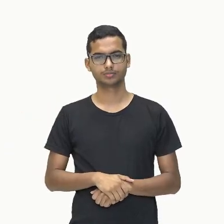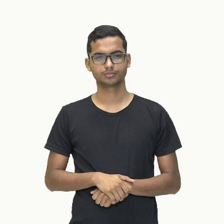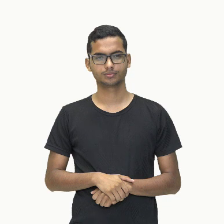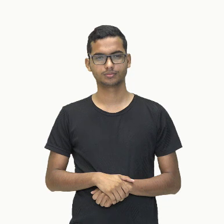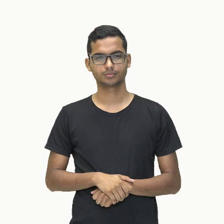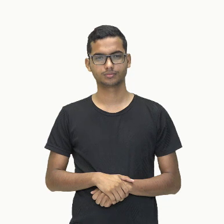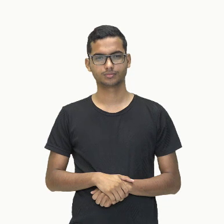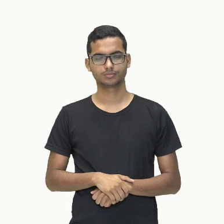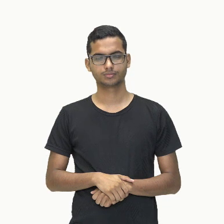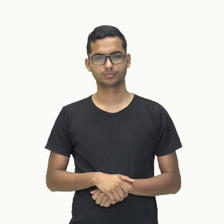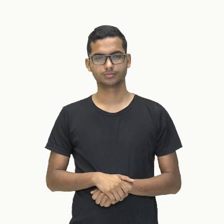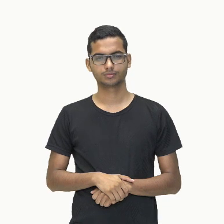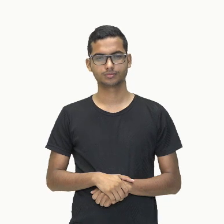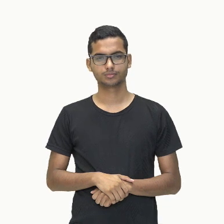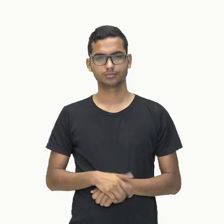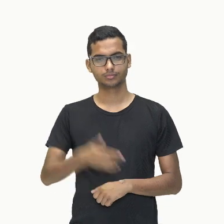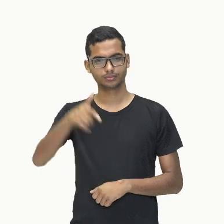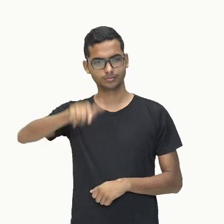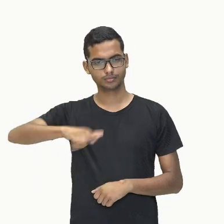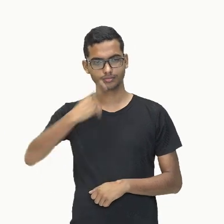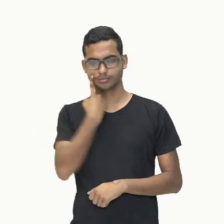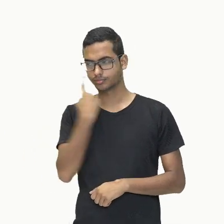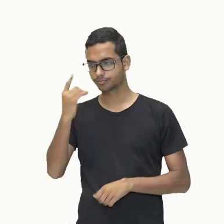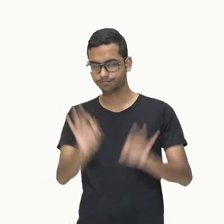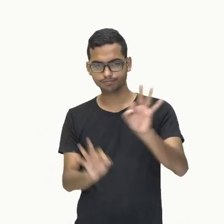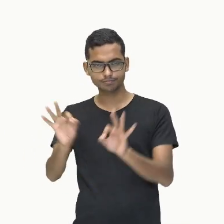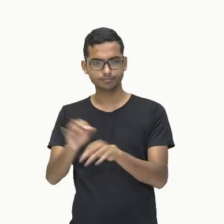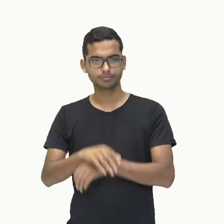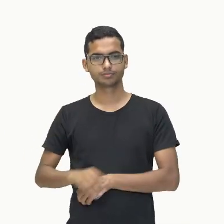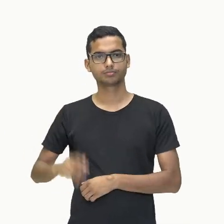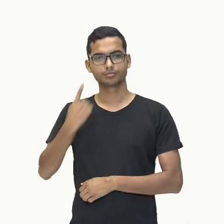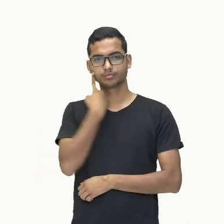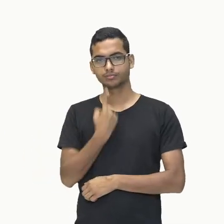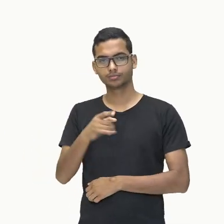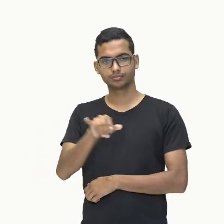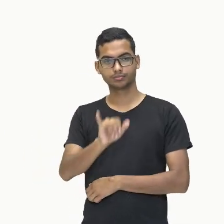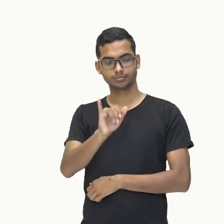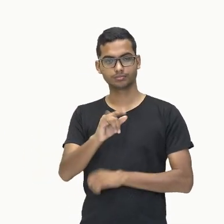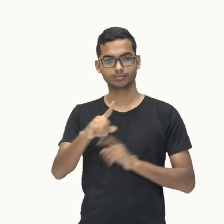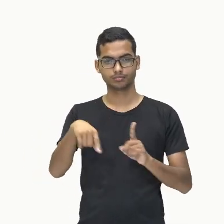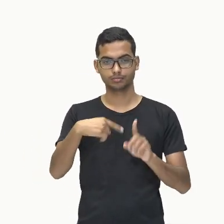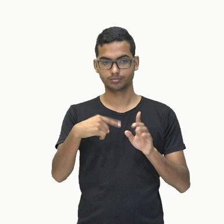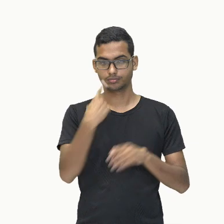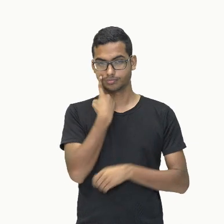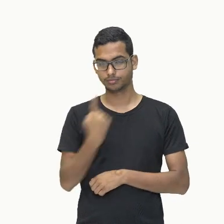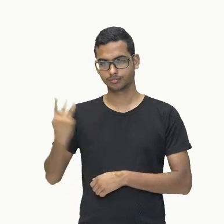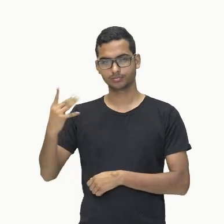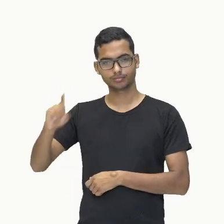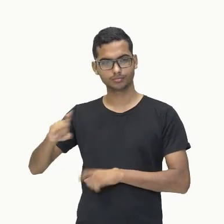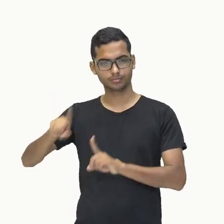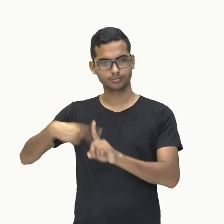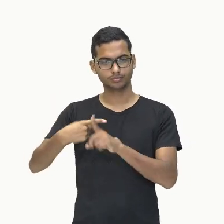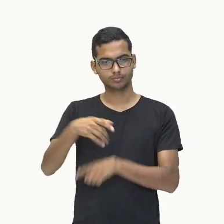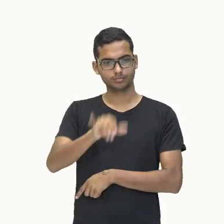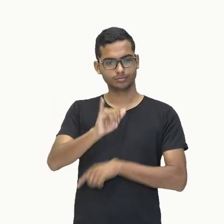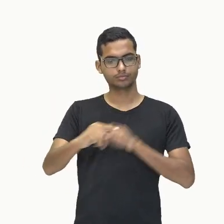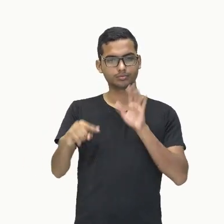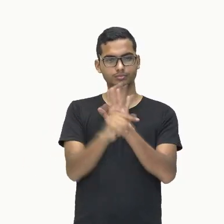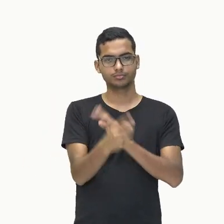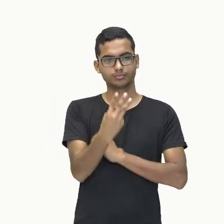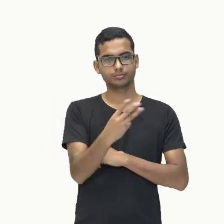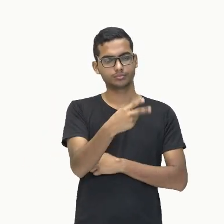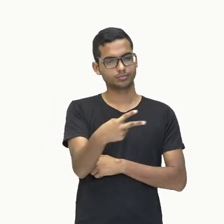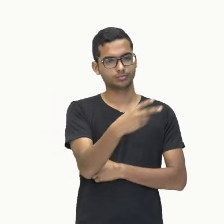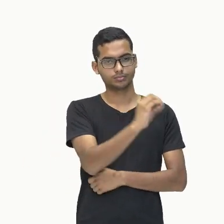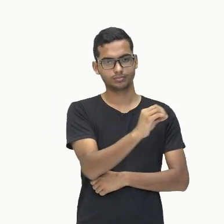mais y menos 3 igual a zero. Essa aqui, então, é a nossa